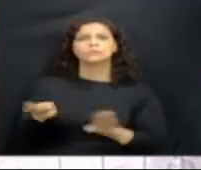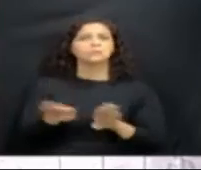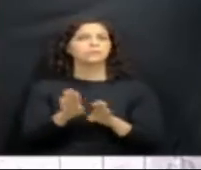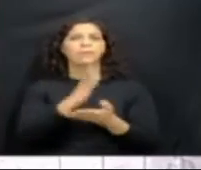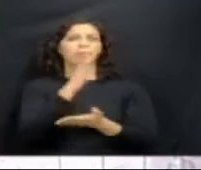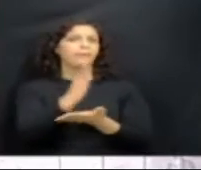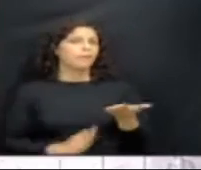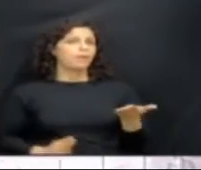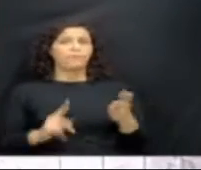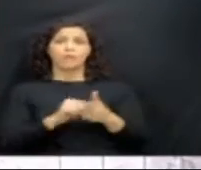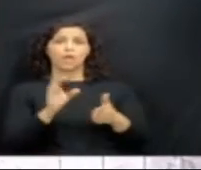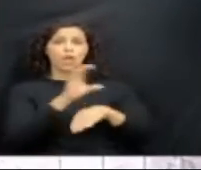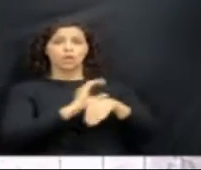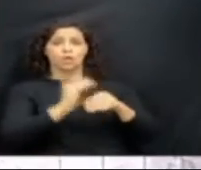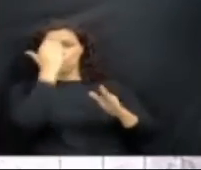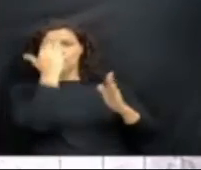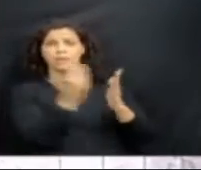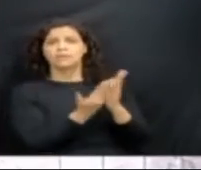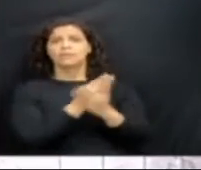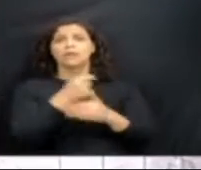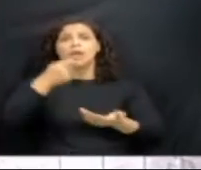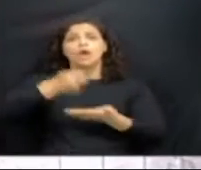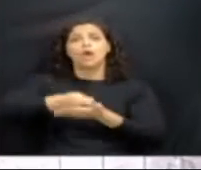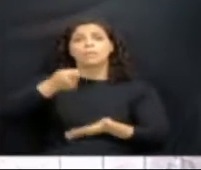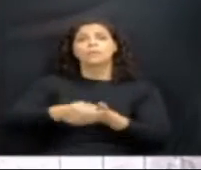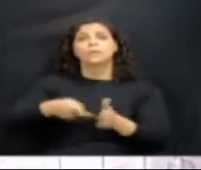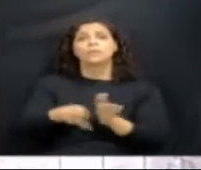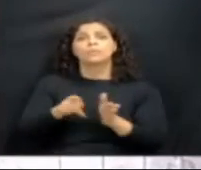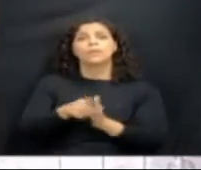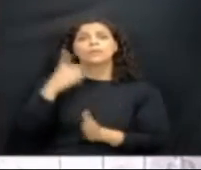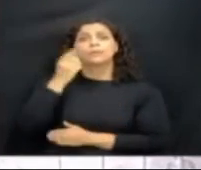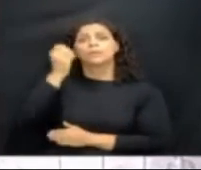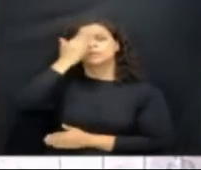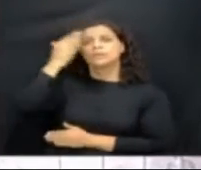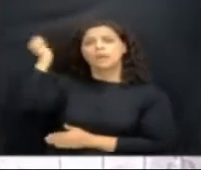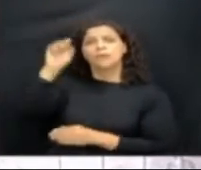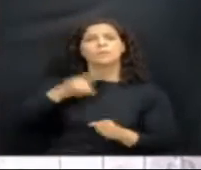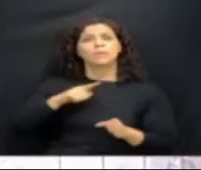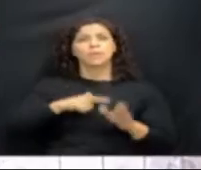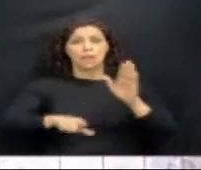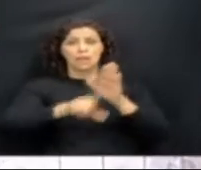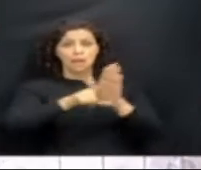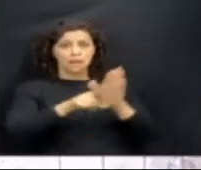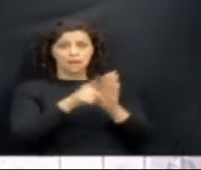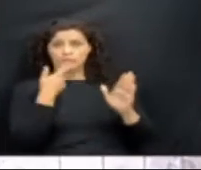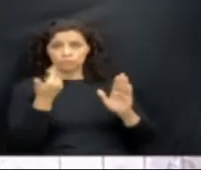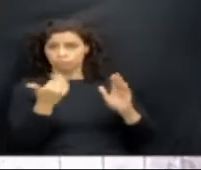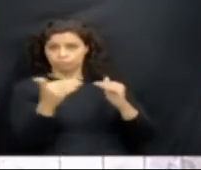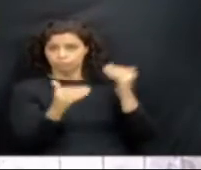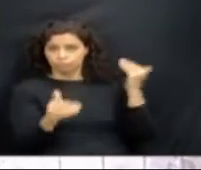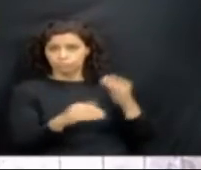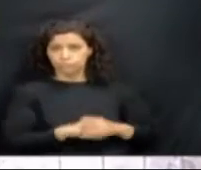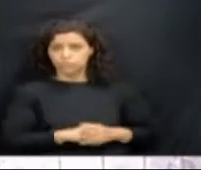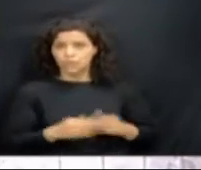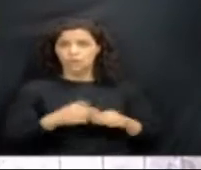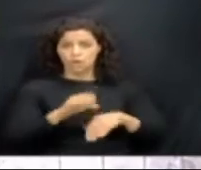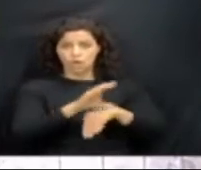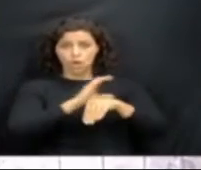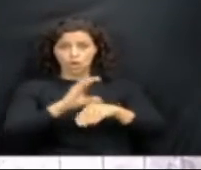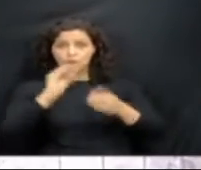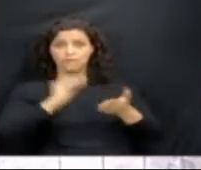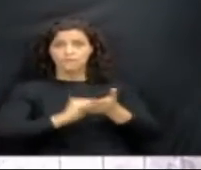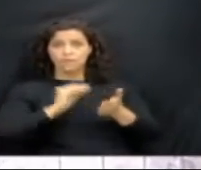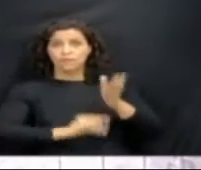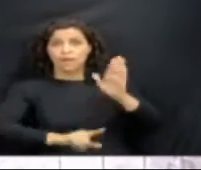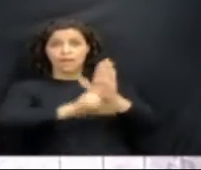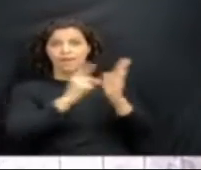ela é inconstitucional. Enquanto a obrigação, deputado Traiano, de estar no corpo da lei e tal, não está cumprida. A inconstitucionalidade é